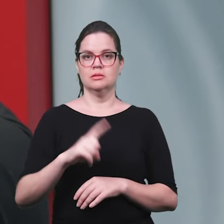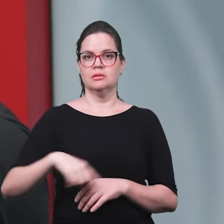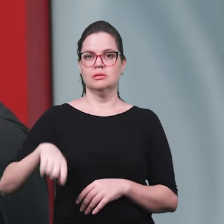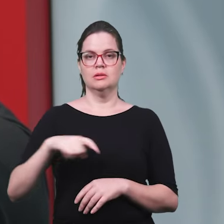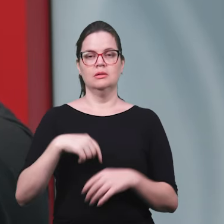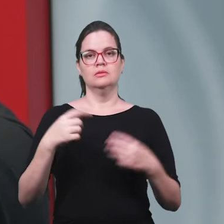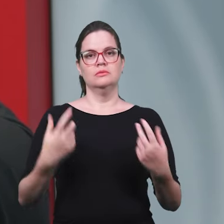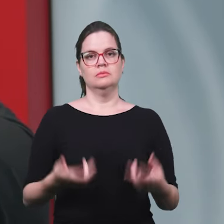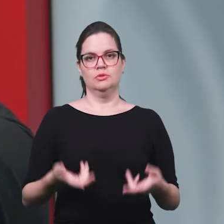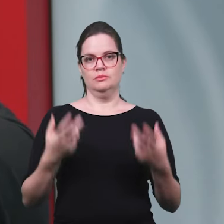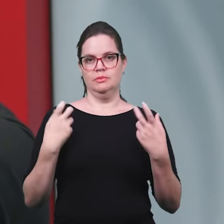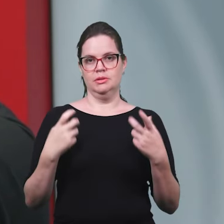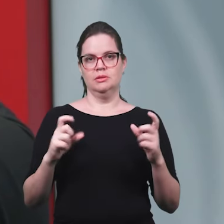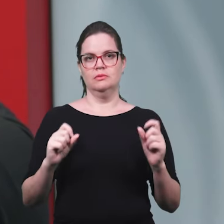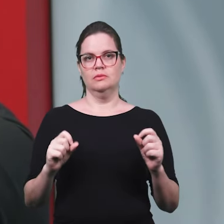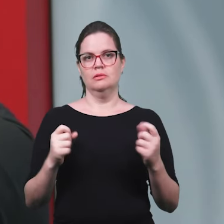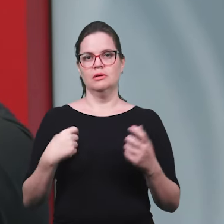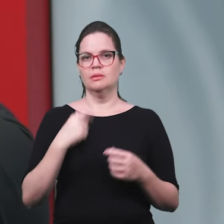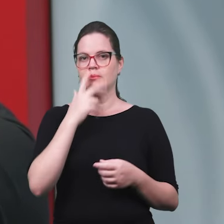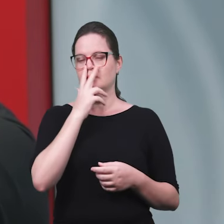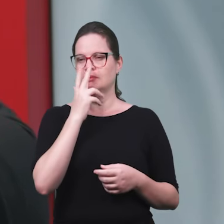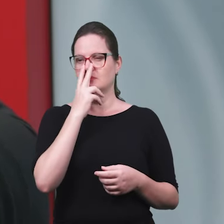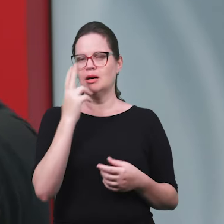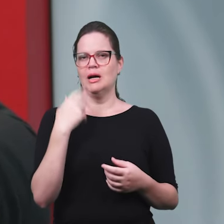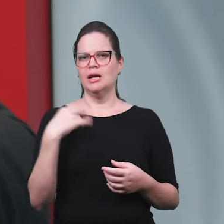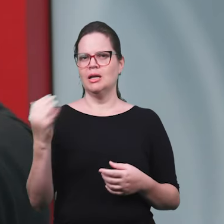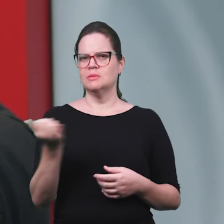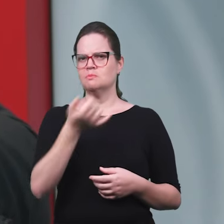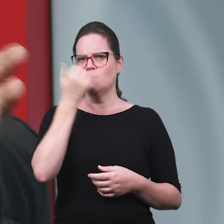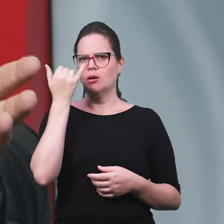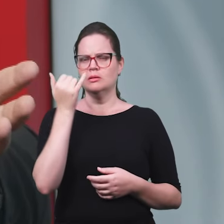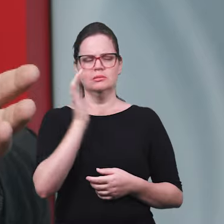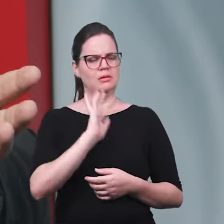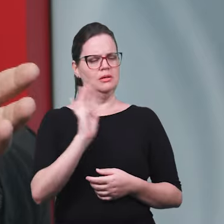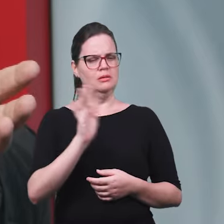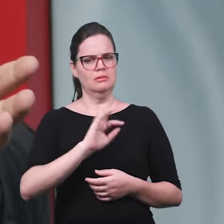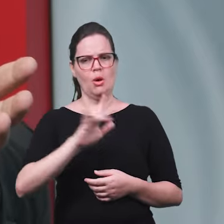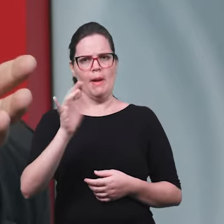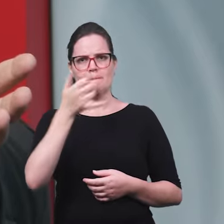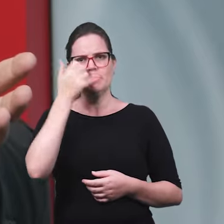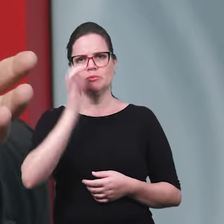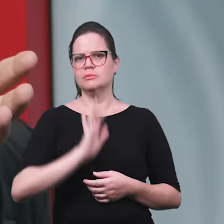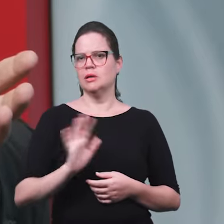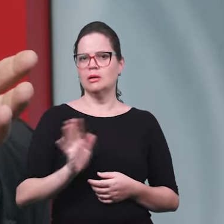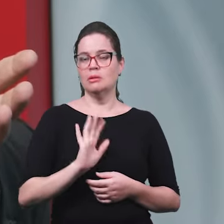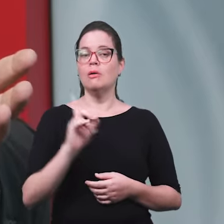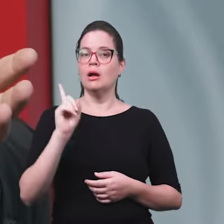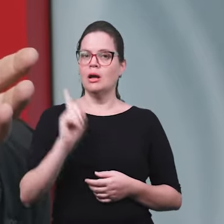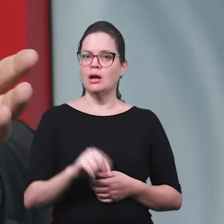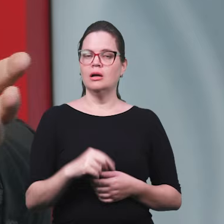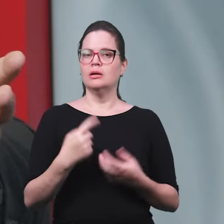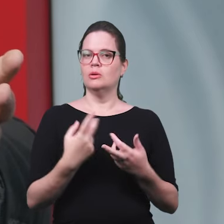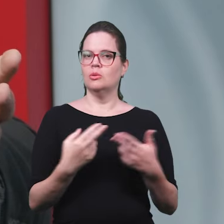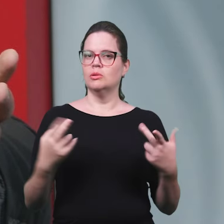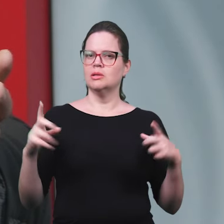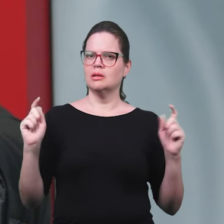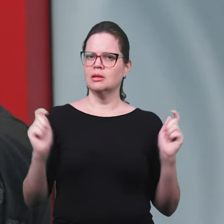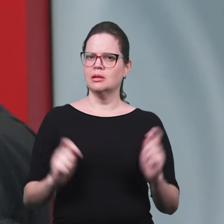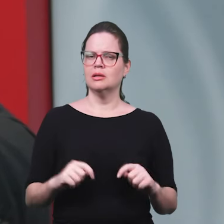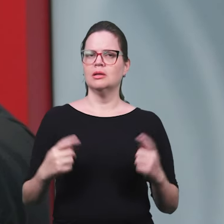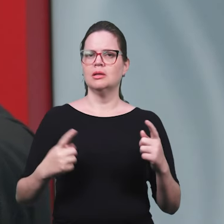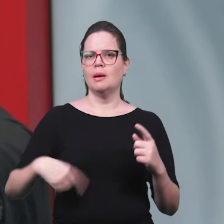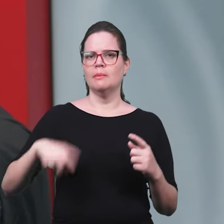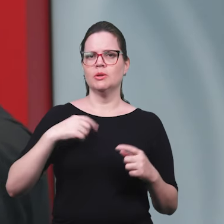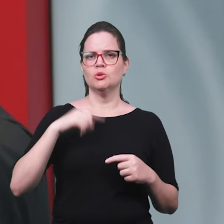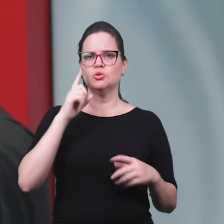olharmos, até usei essa fala, parece até coincidência. Não, não é coincidência, né? São coisas que elas